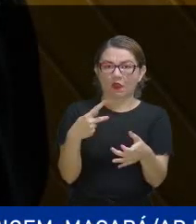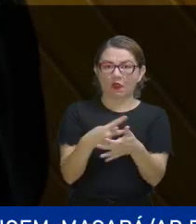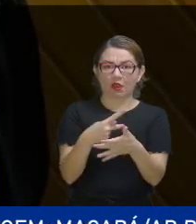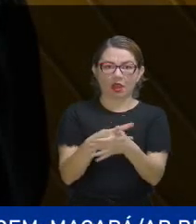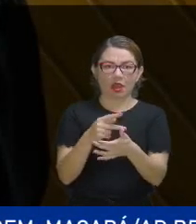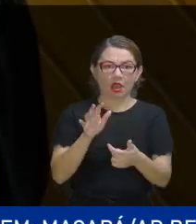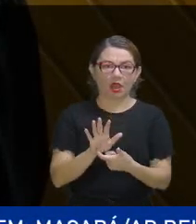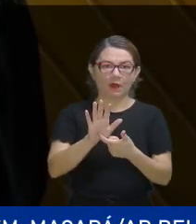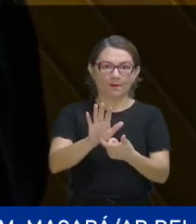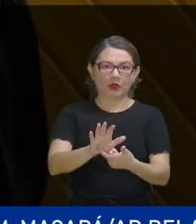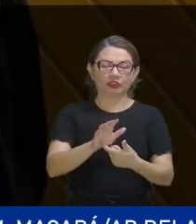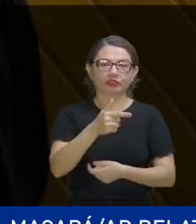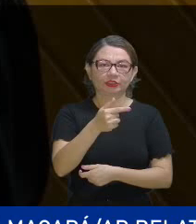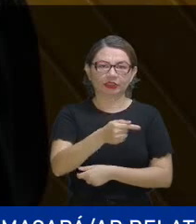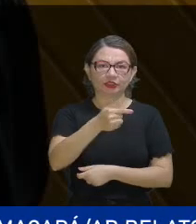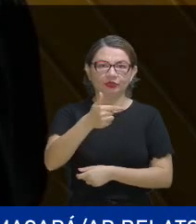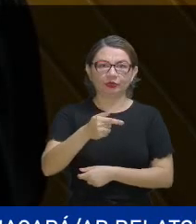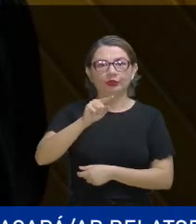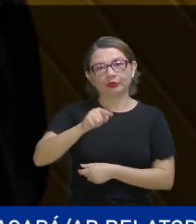irregular corresponde a R$